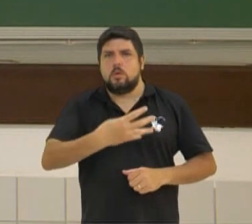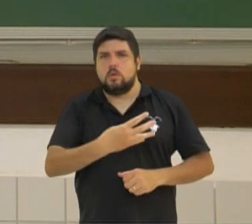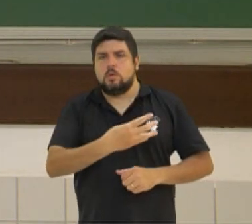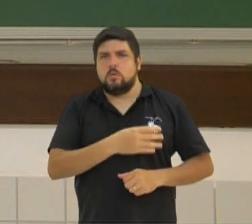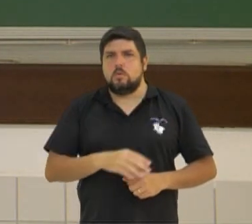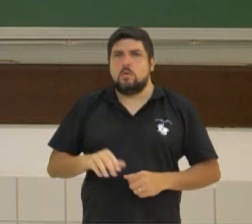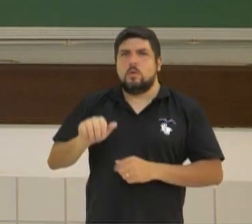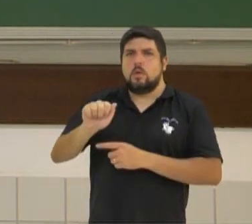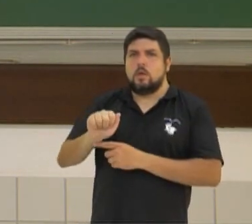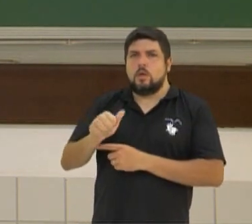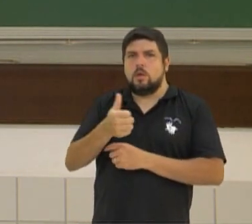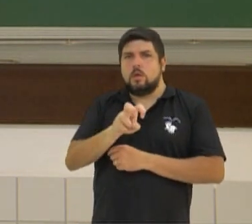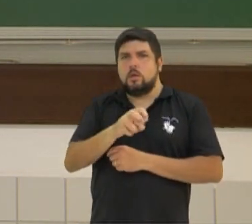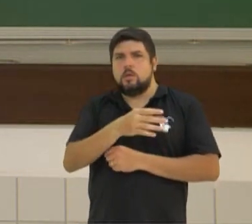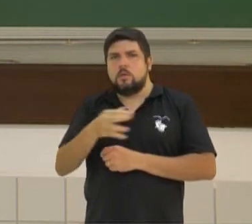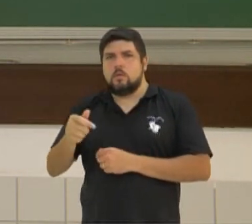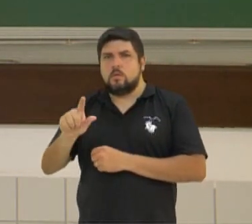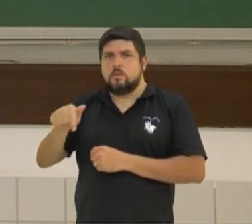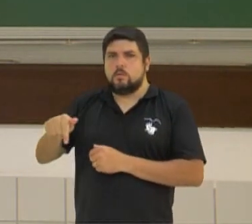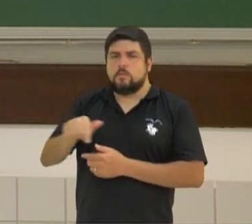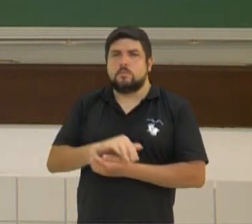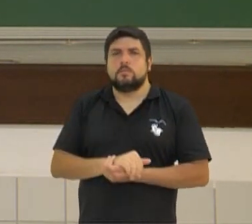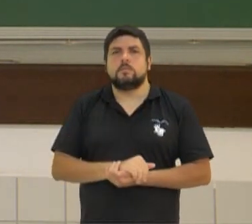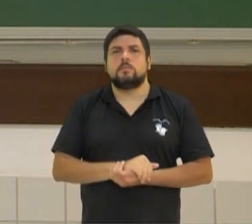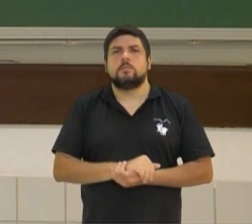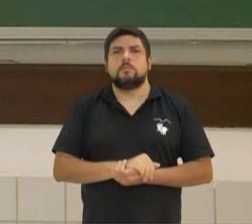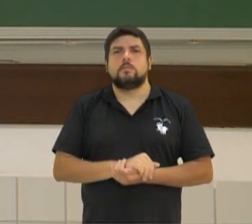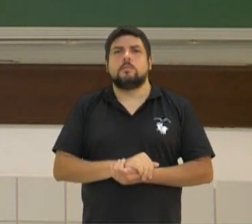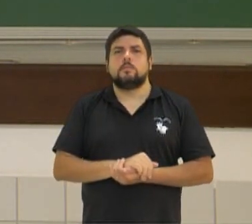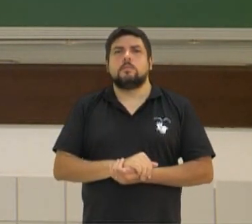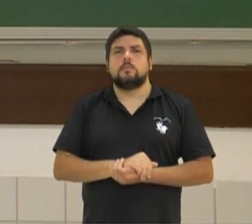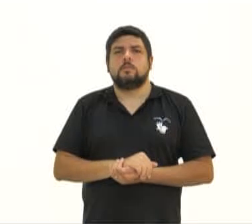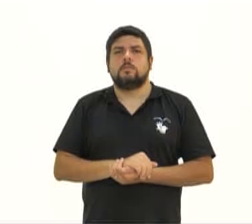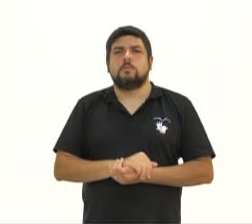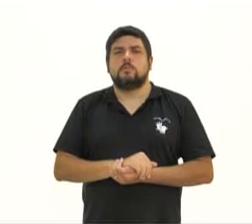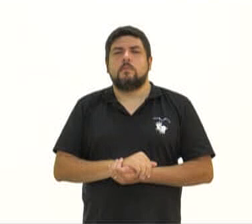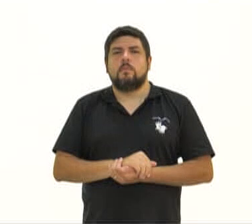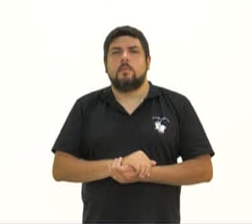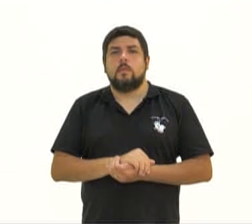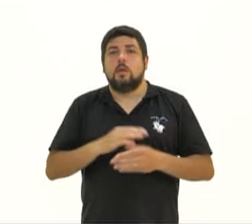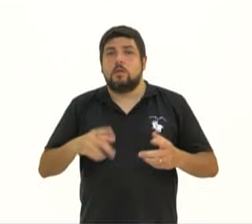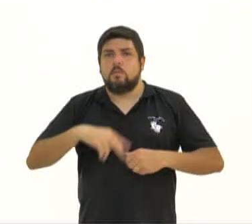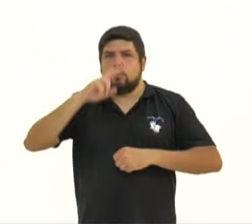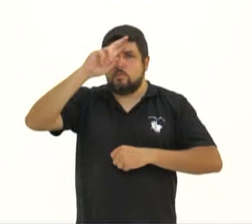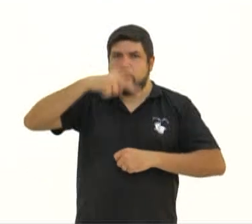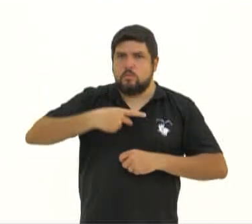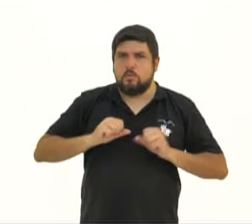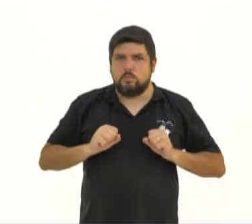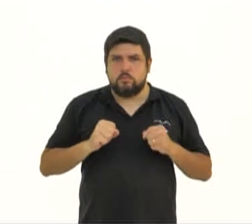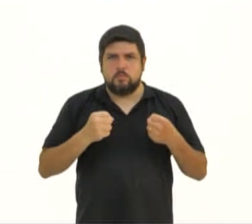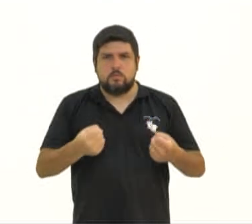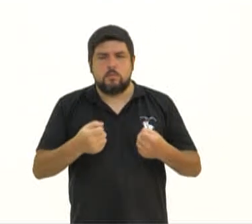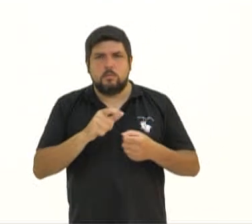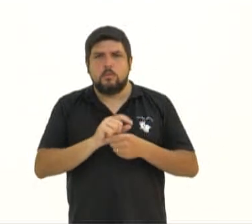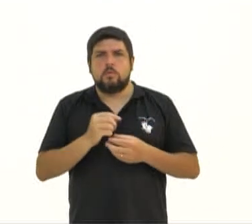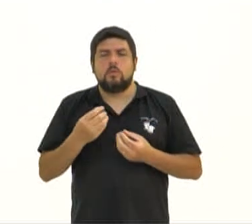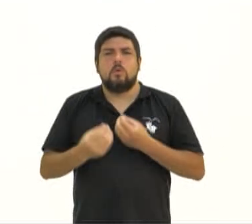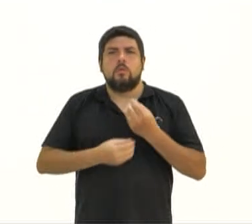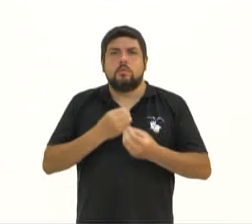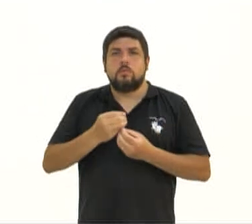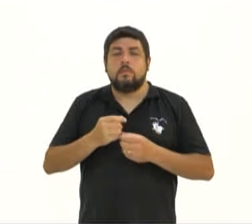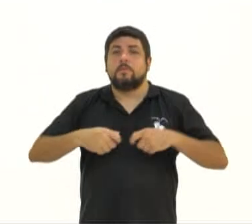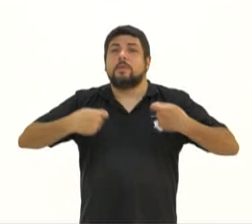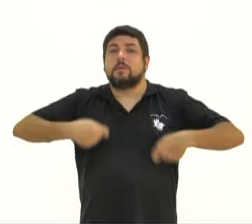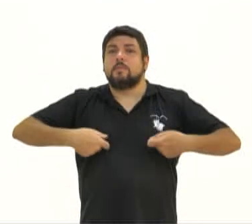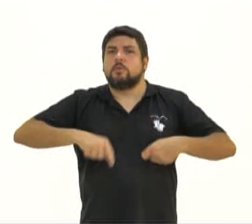Então, tem essa também a participação do badminton nos jogos escolares. Então, dentro do alto rendimento, nos níveis mais altos, né, o esporte